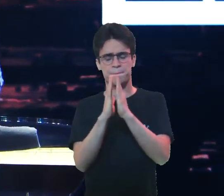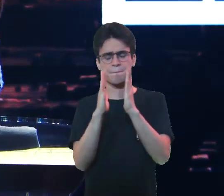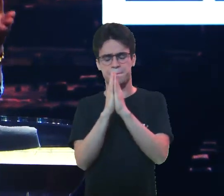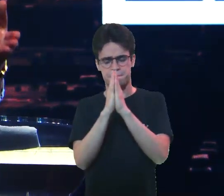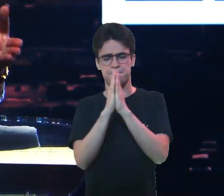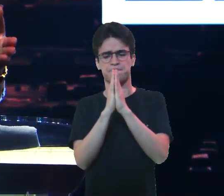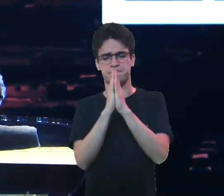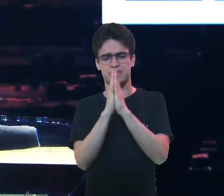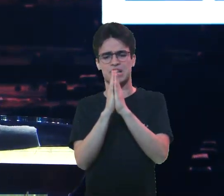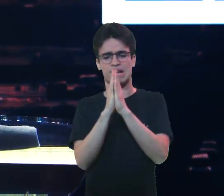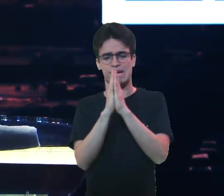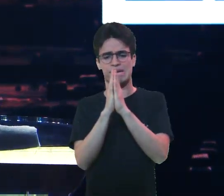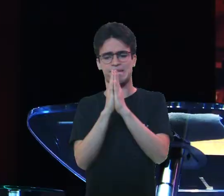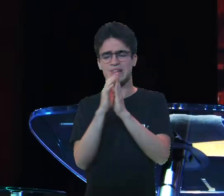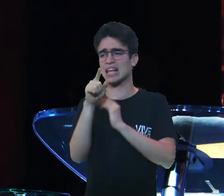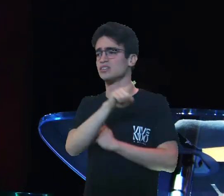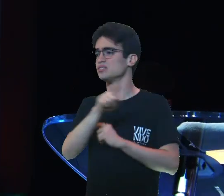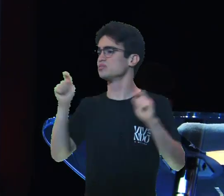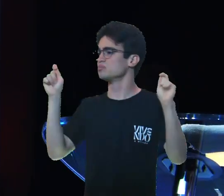Mas responda.